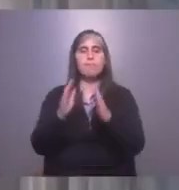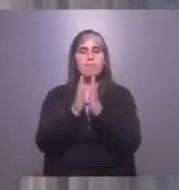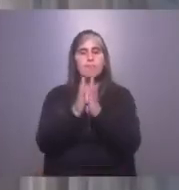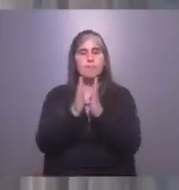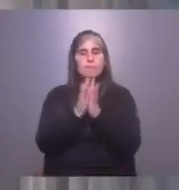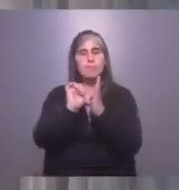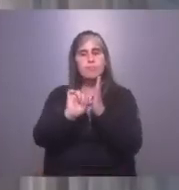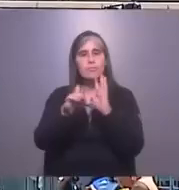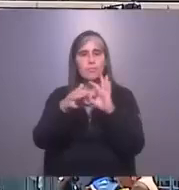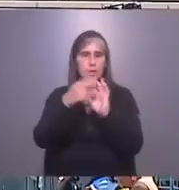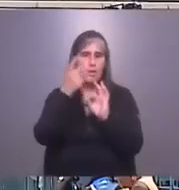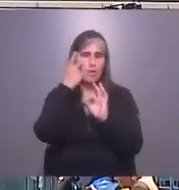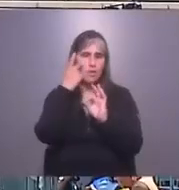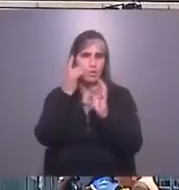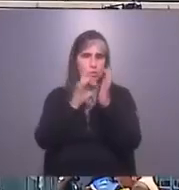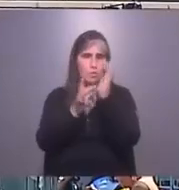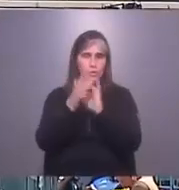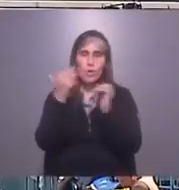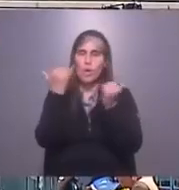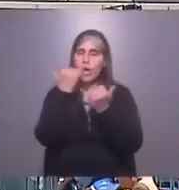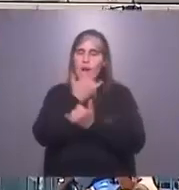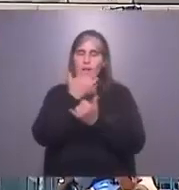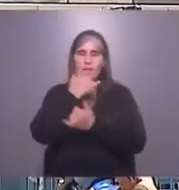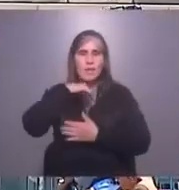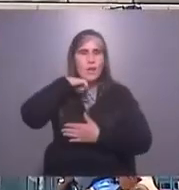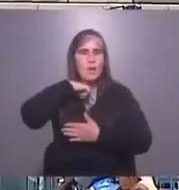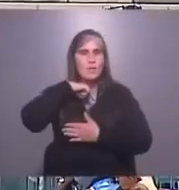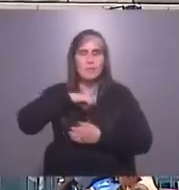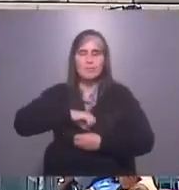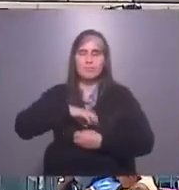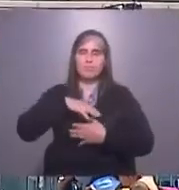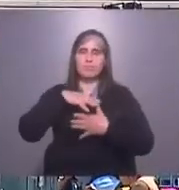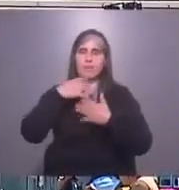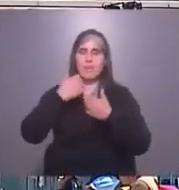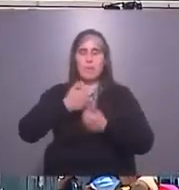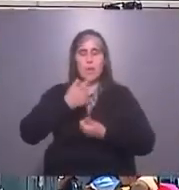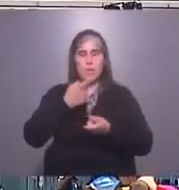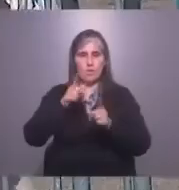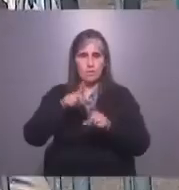Cristo com alegria e fervor sempre renovados, oremos.